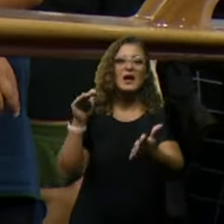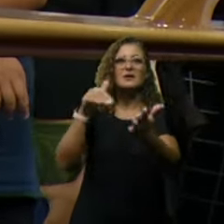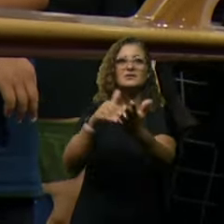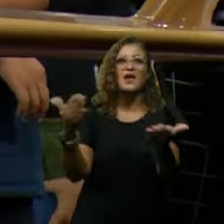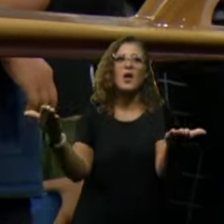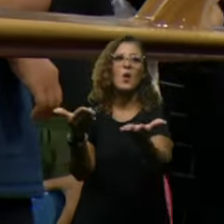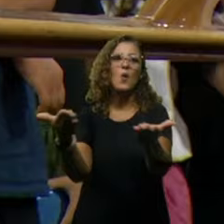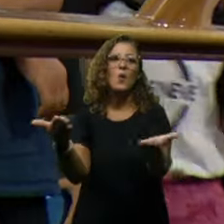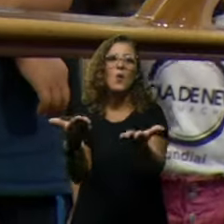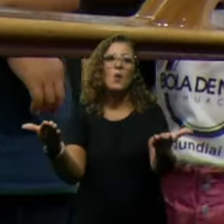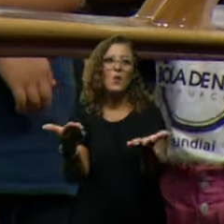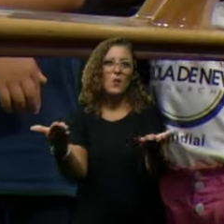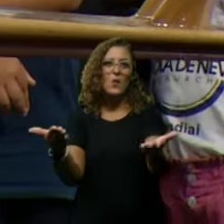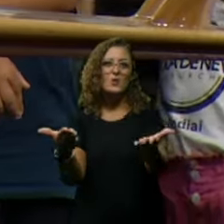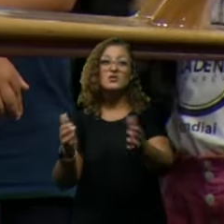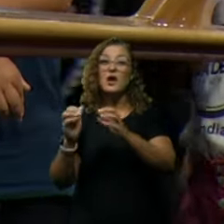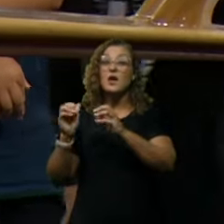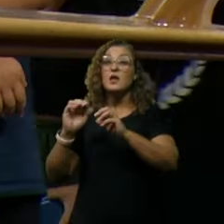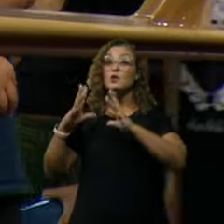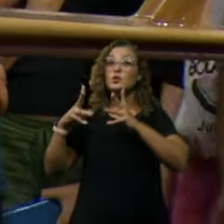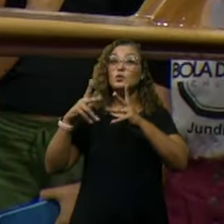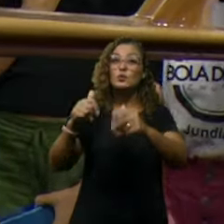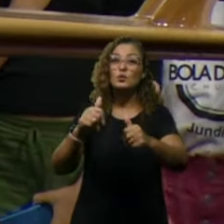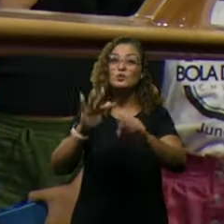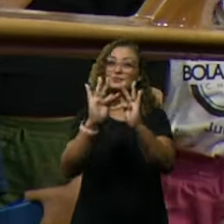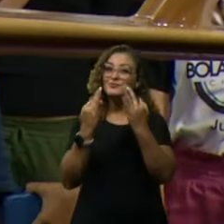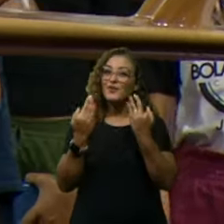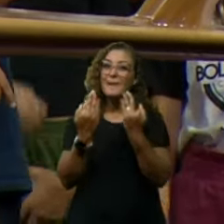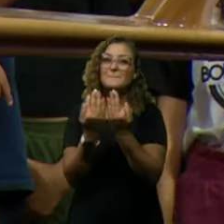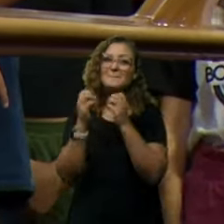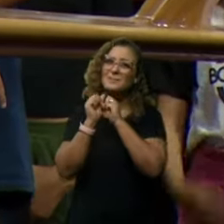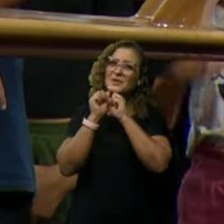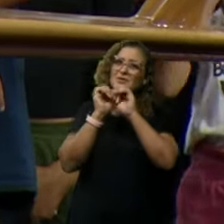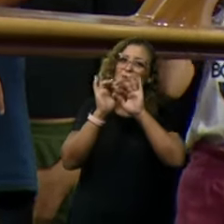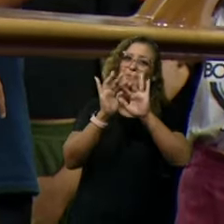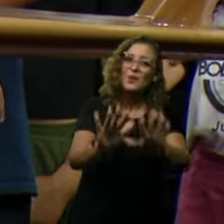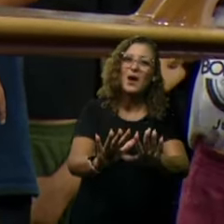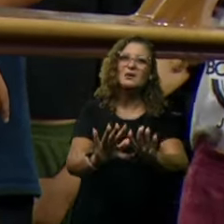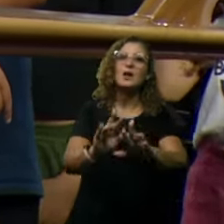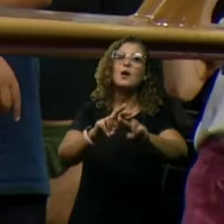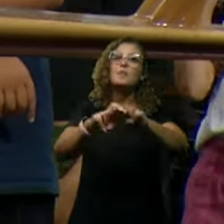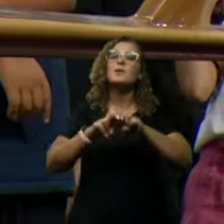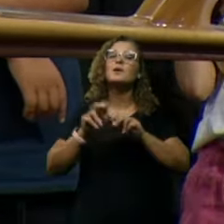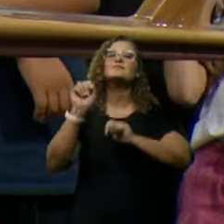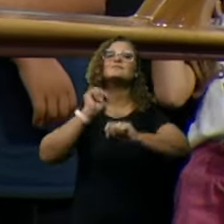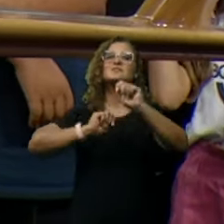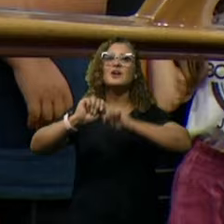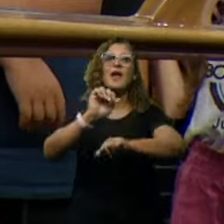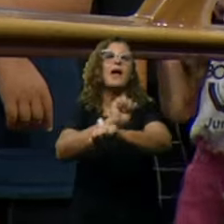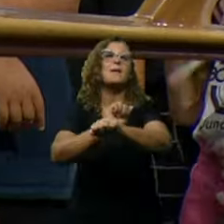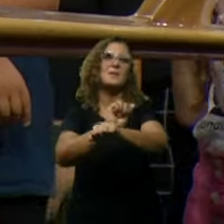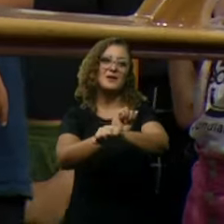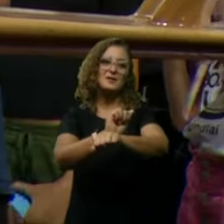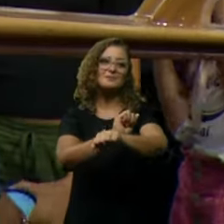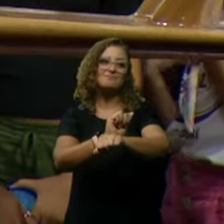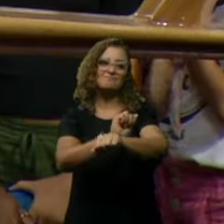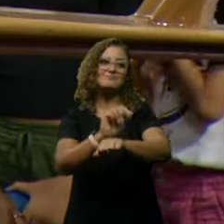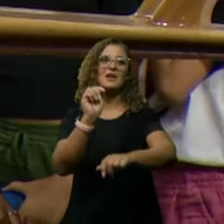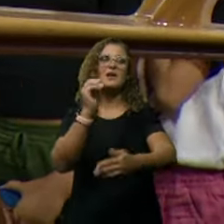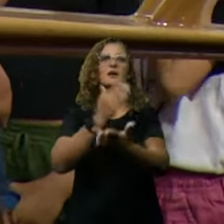as famílias da terra são abençoadas em nome de quem por amor a quem tenha medo não de Jesus não é Abraão